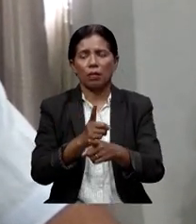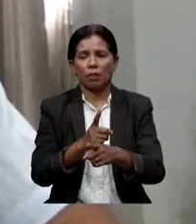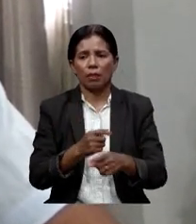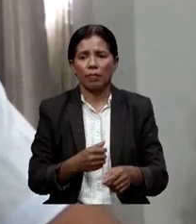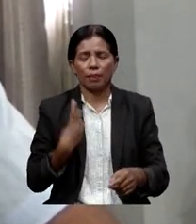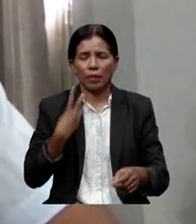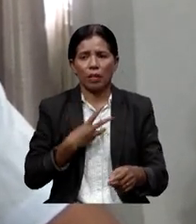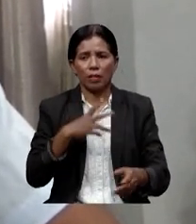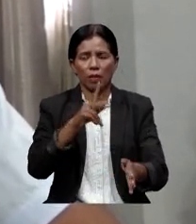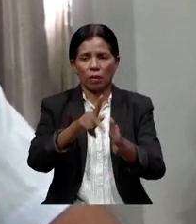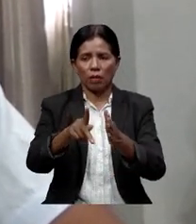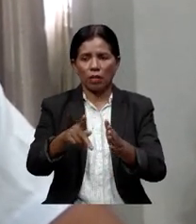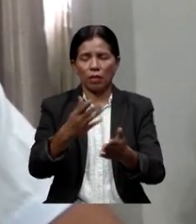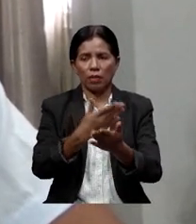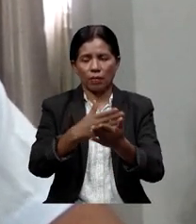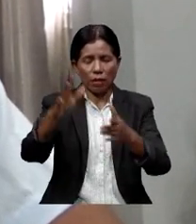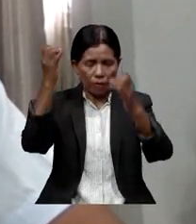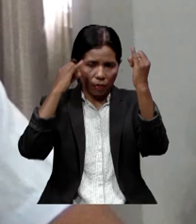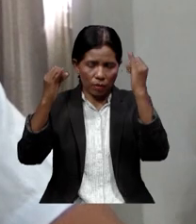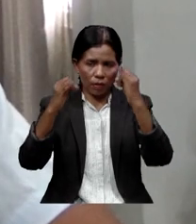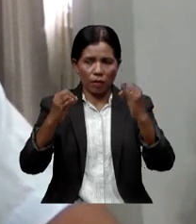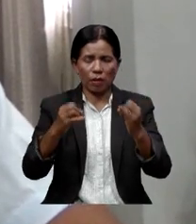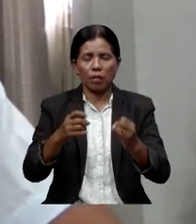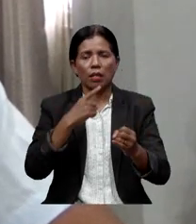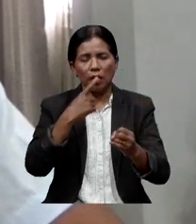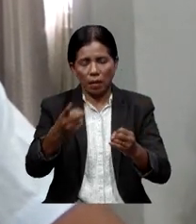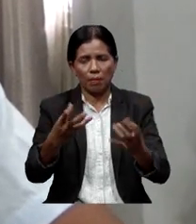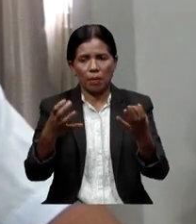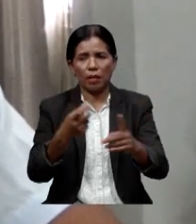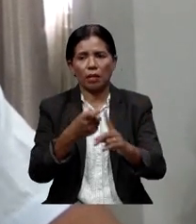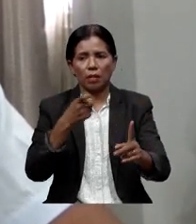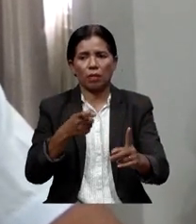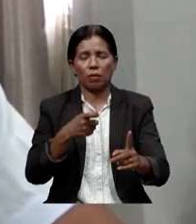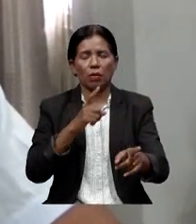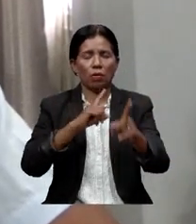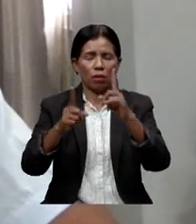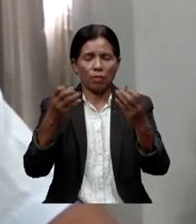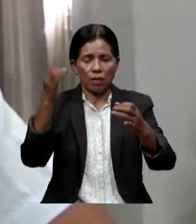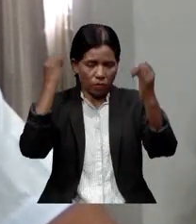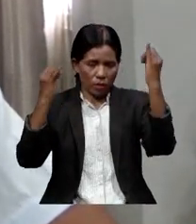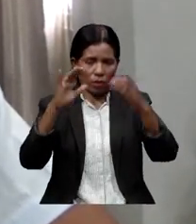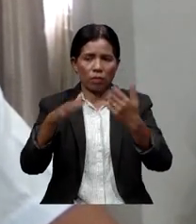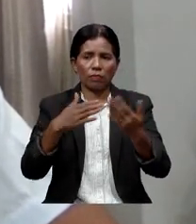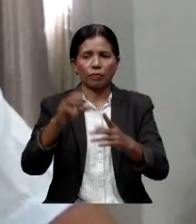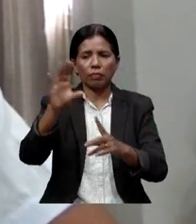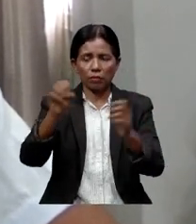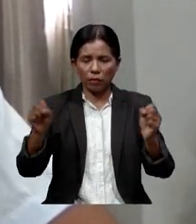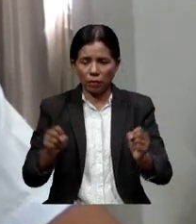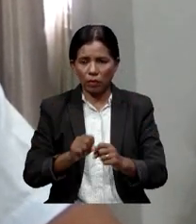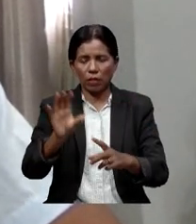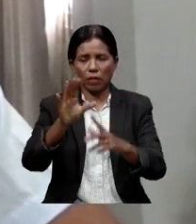oho ita ita sosializa e ita viso maka as li hosi toa sira informasoi sira va sef suku sef